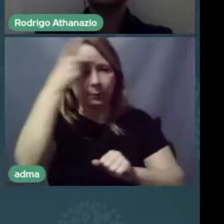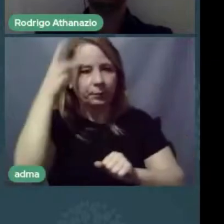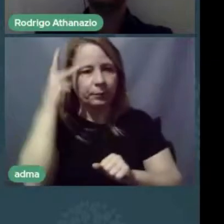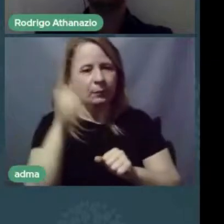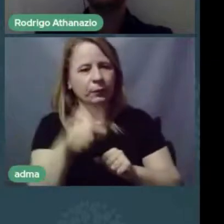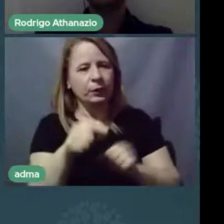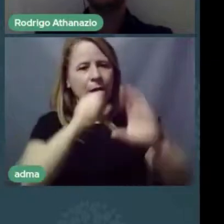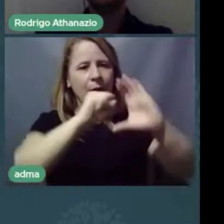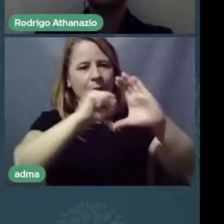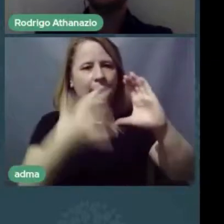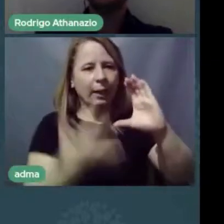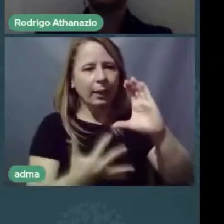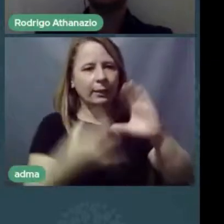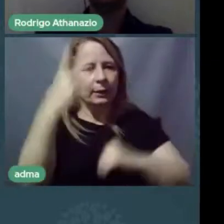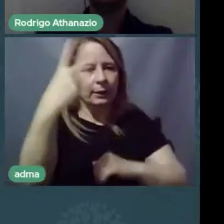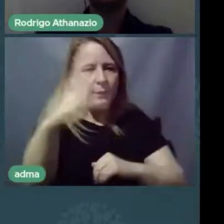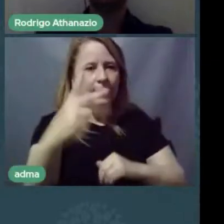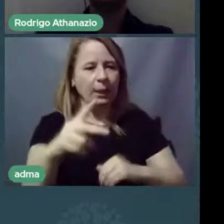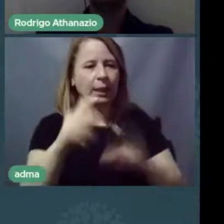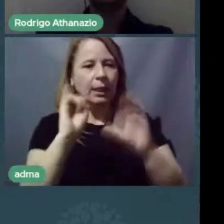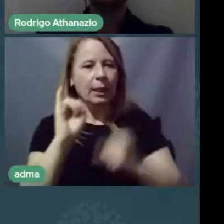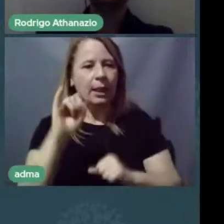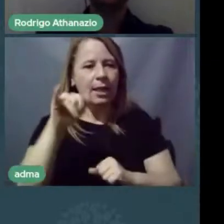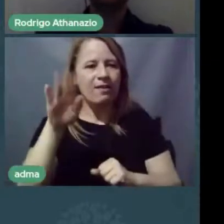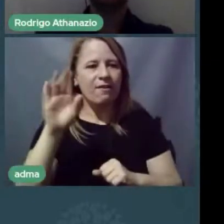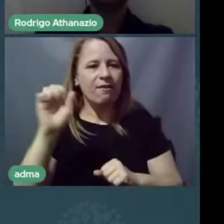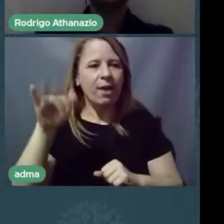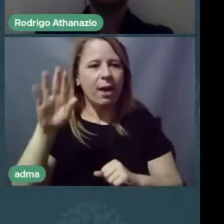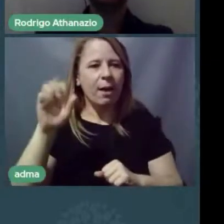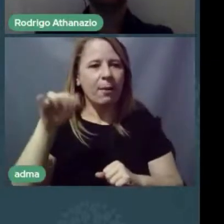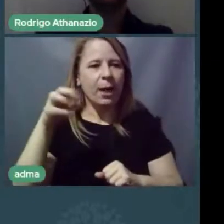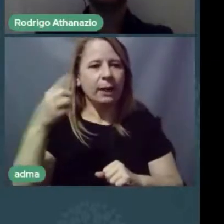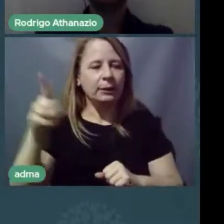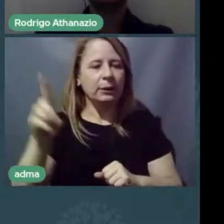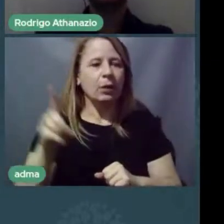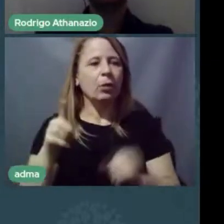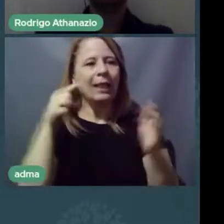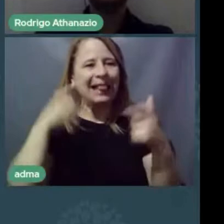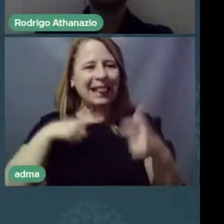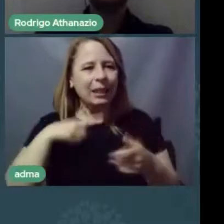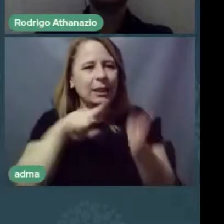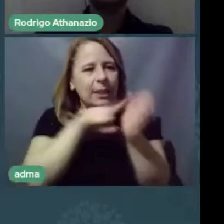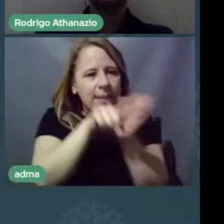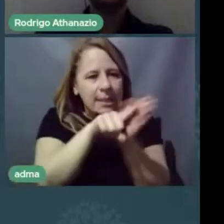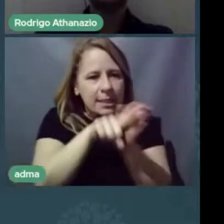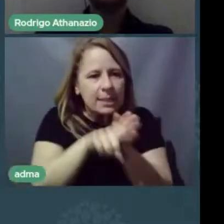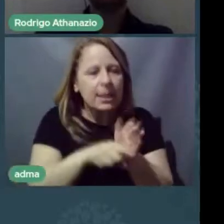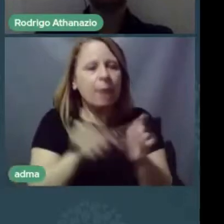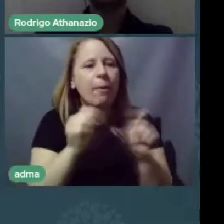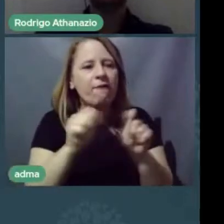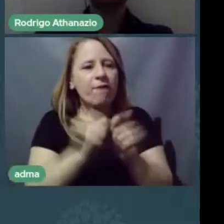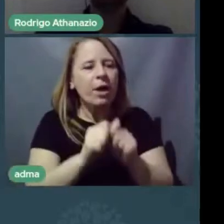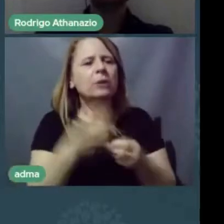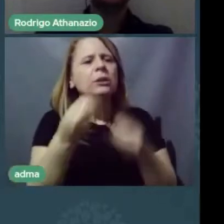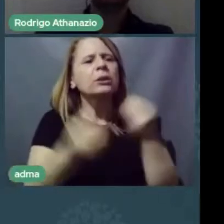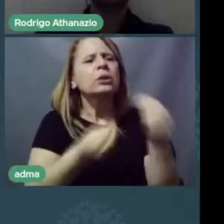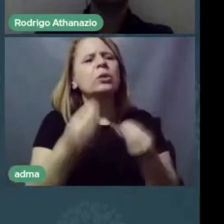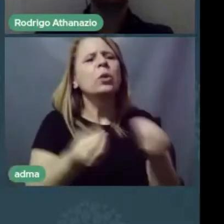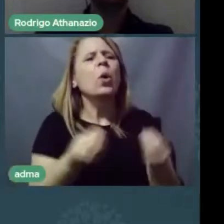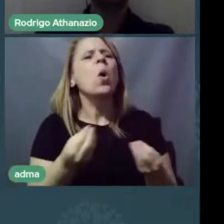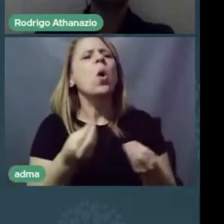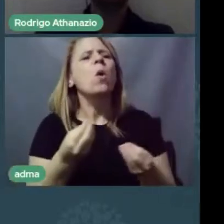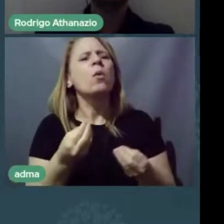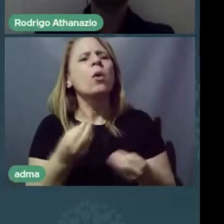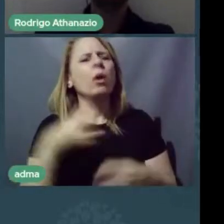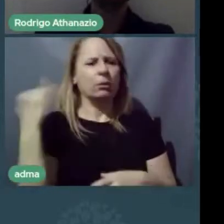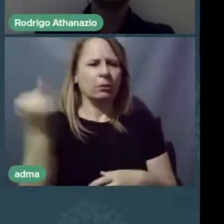é a característica da inflamação desse indivíduo, que a gente tem alguns exames que a gente pode pedir para poder fazer essa identificação. Então, é importante